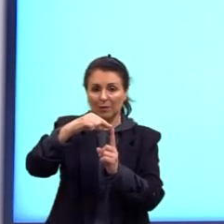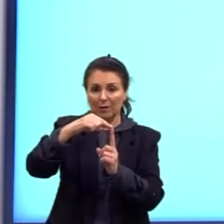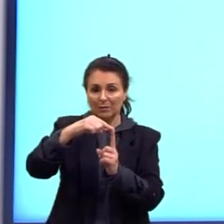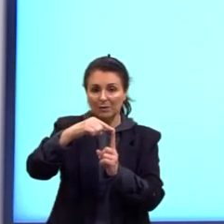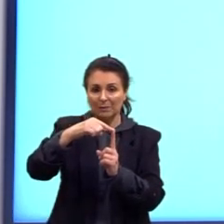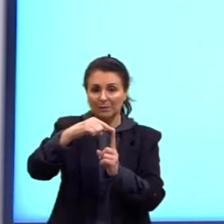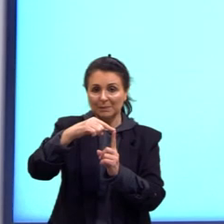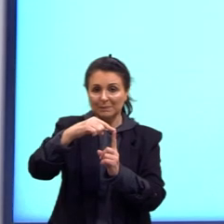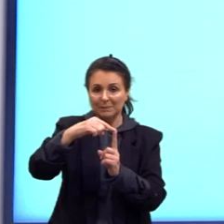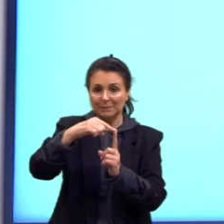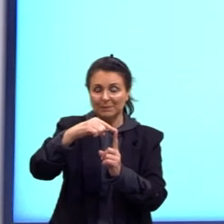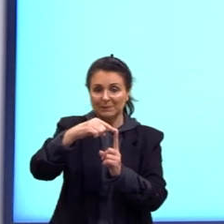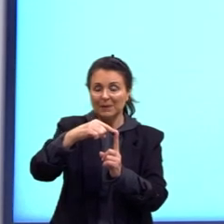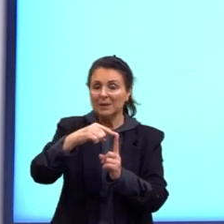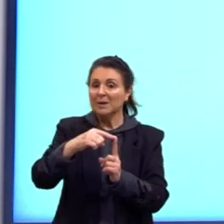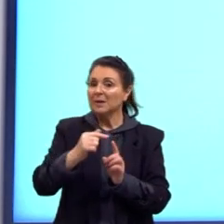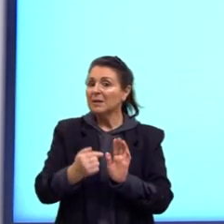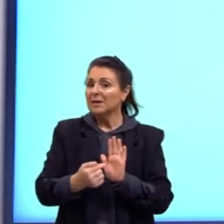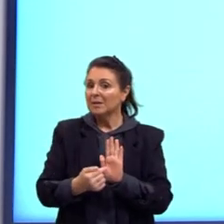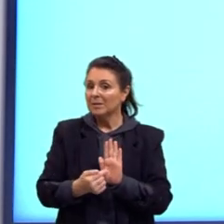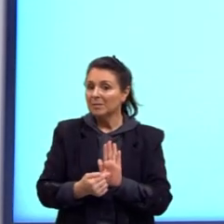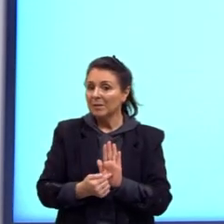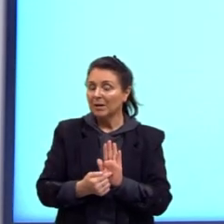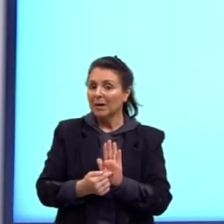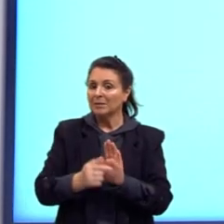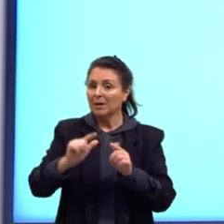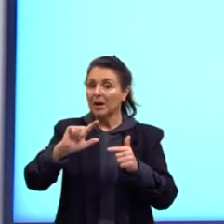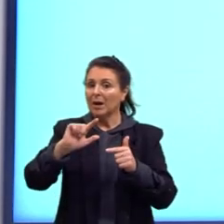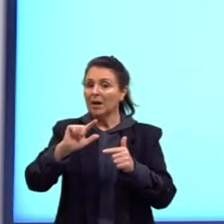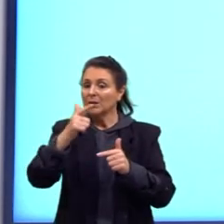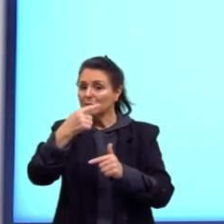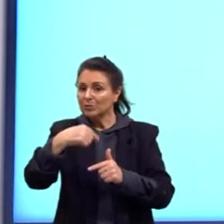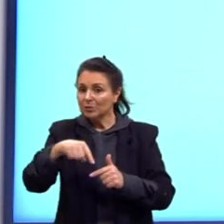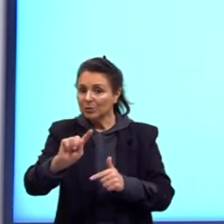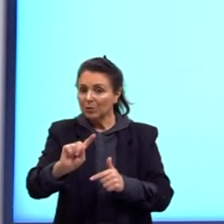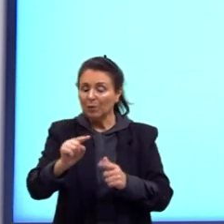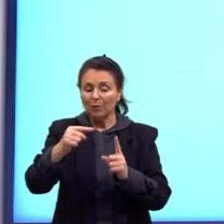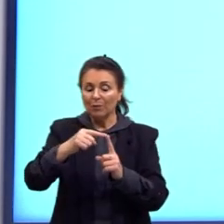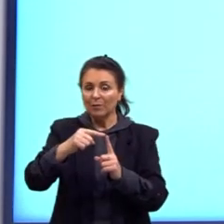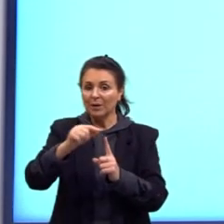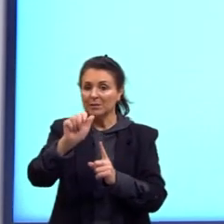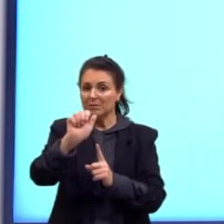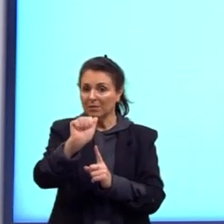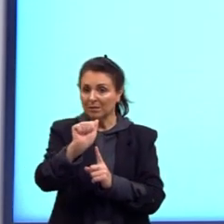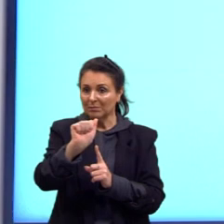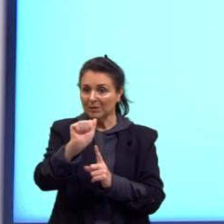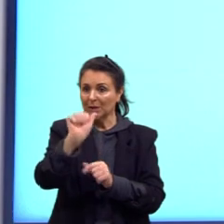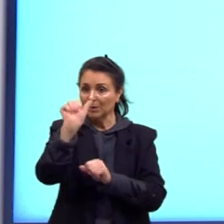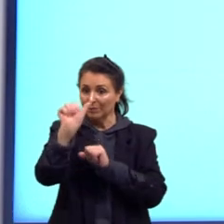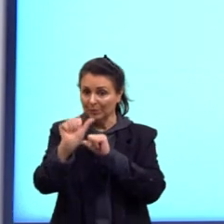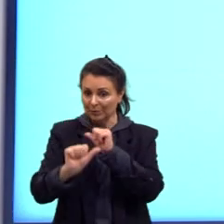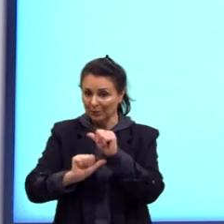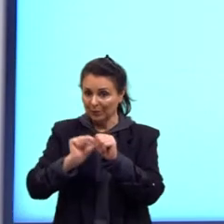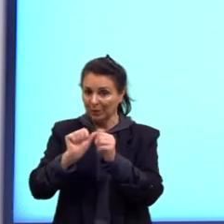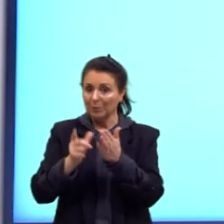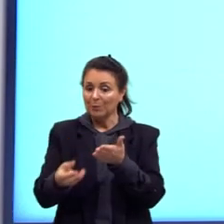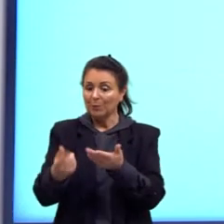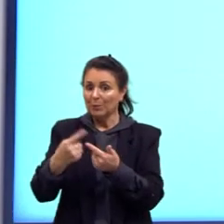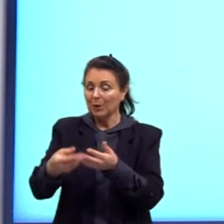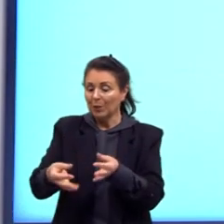marcado aqui tá E ele indica então a nova posição do vértice A o vértice A tava lá em cima após a